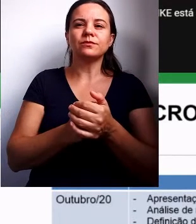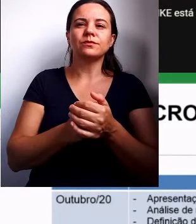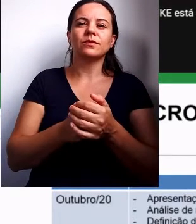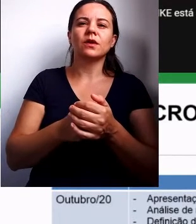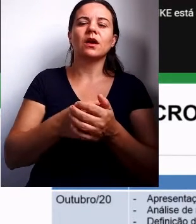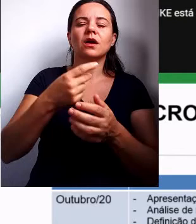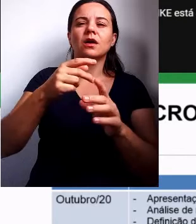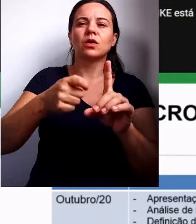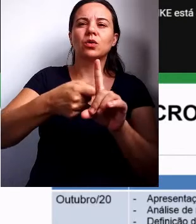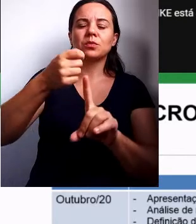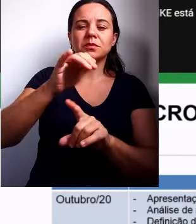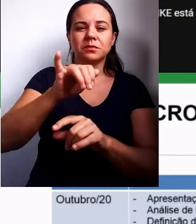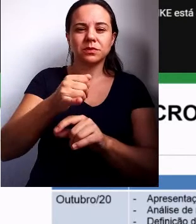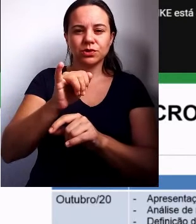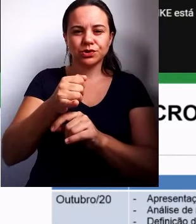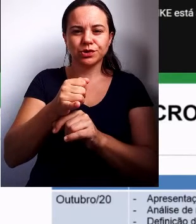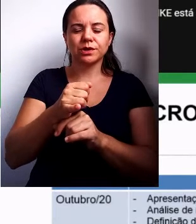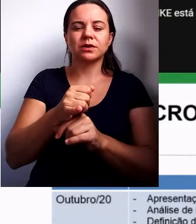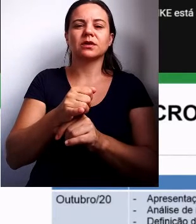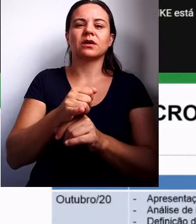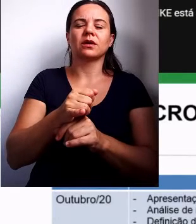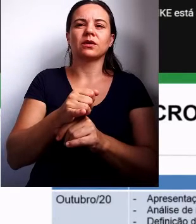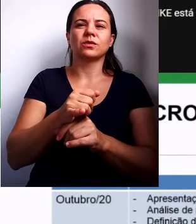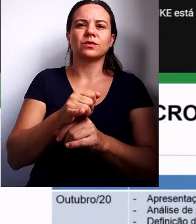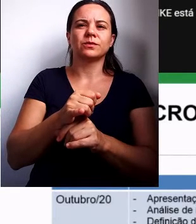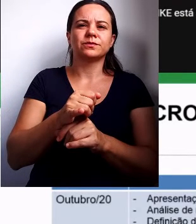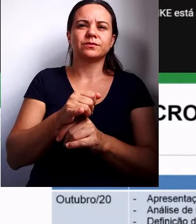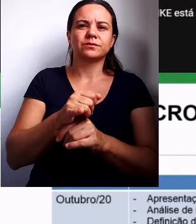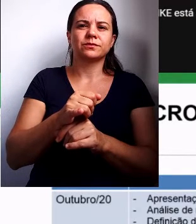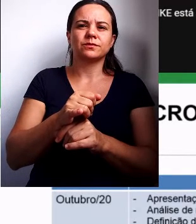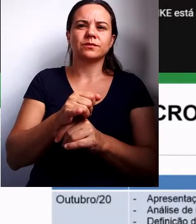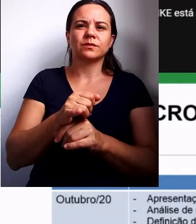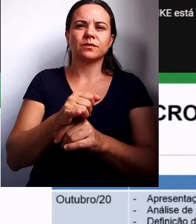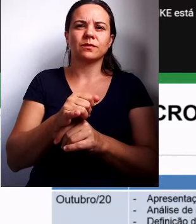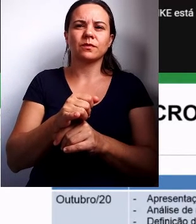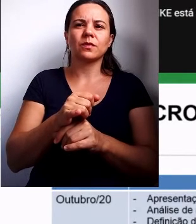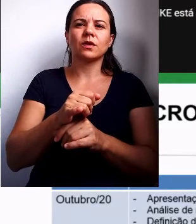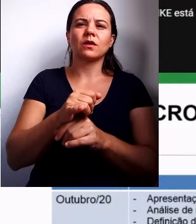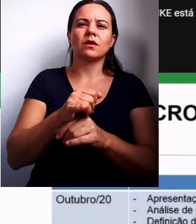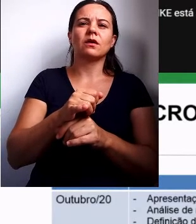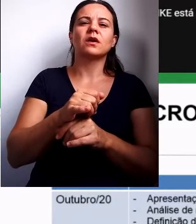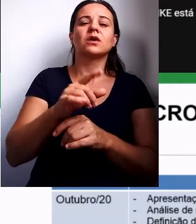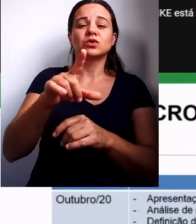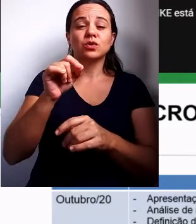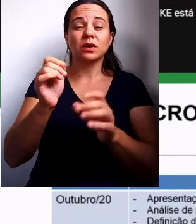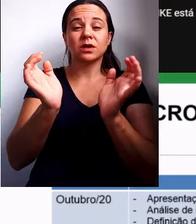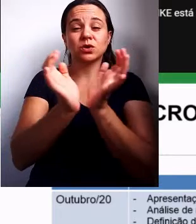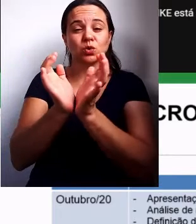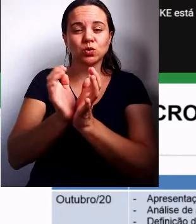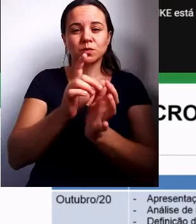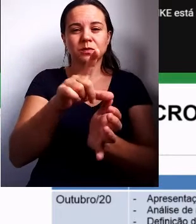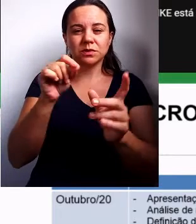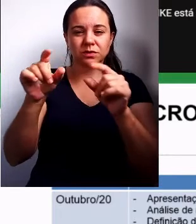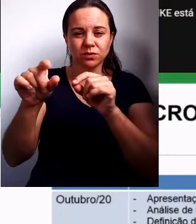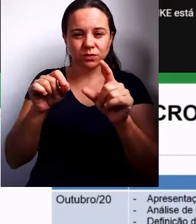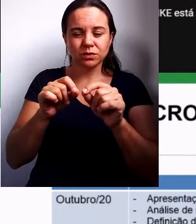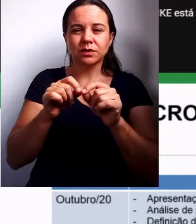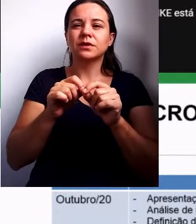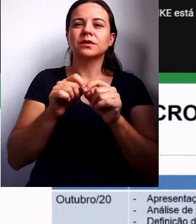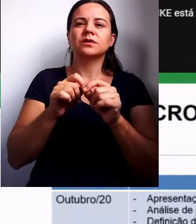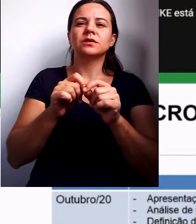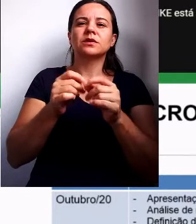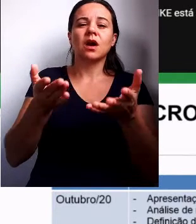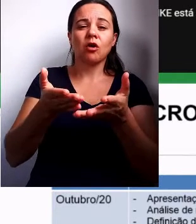foi feita a aplicação junto aos alunos das turmas previamente especificadas, né, escolhidas. E